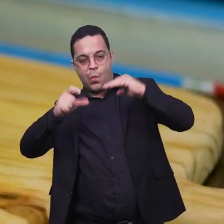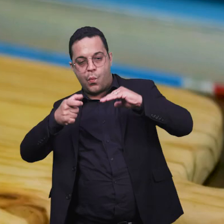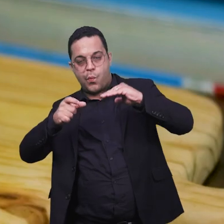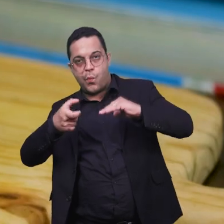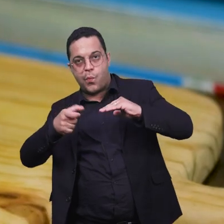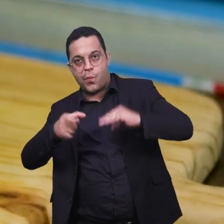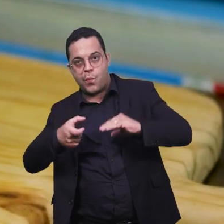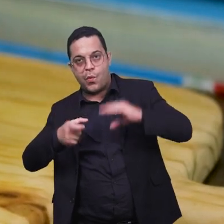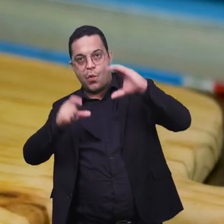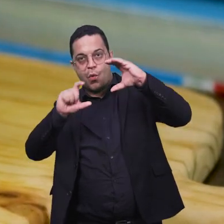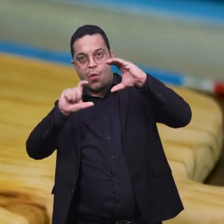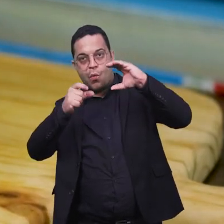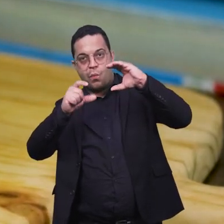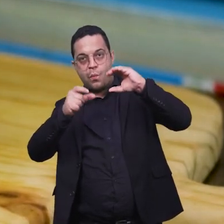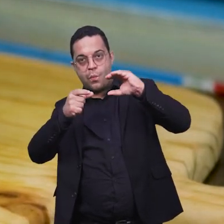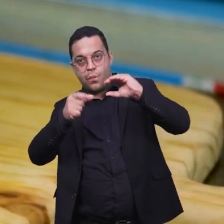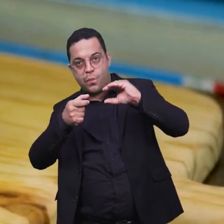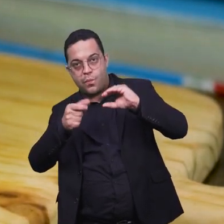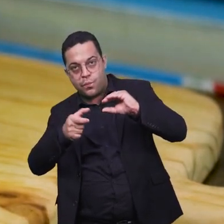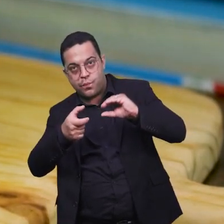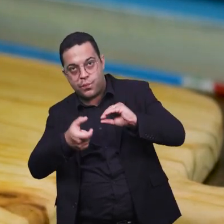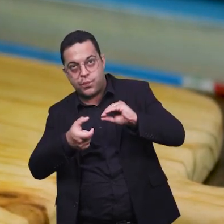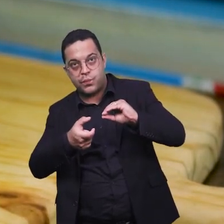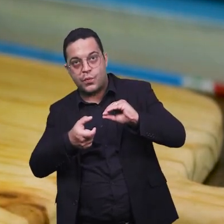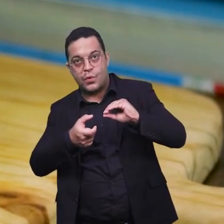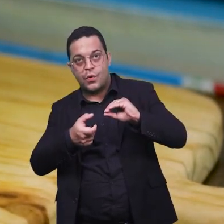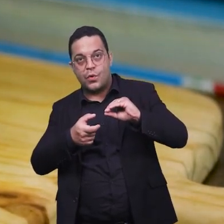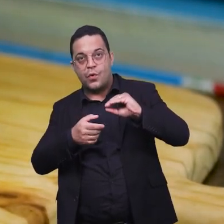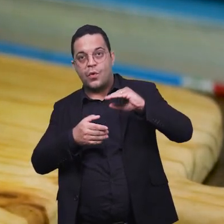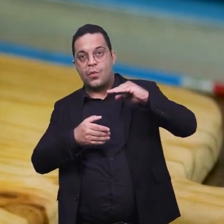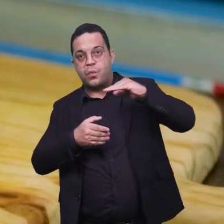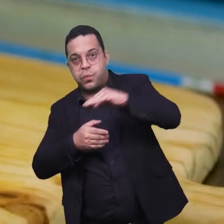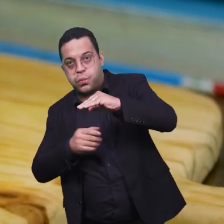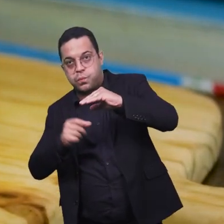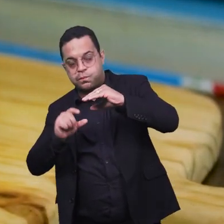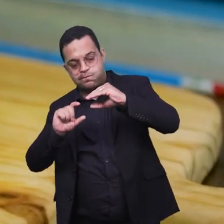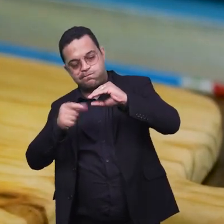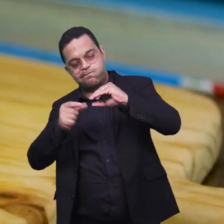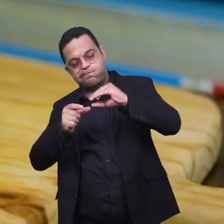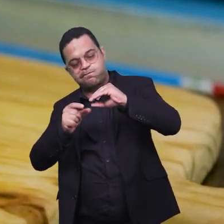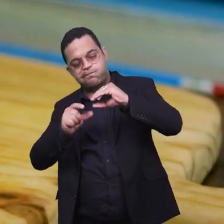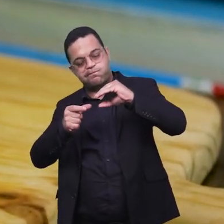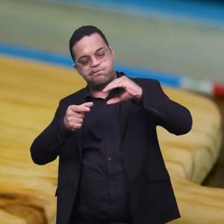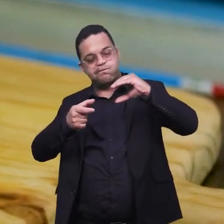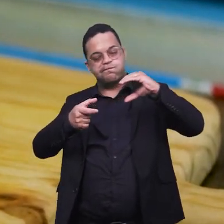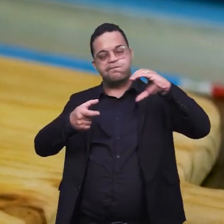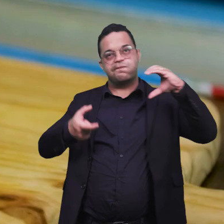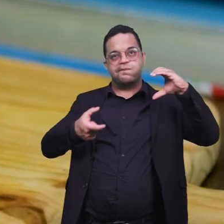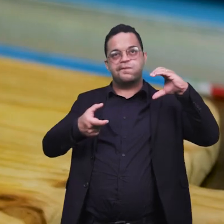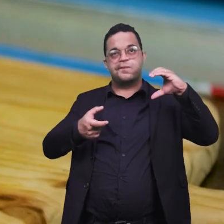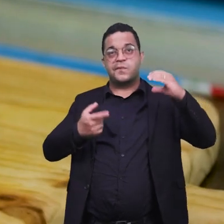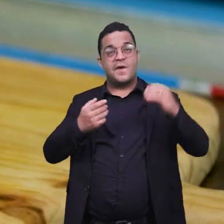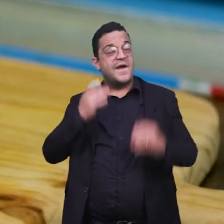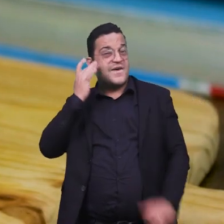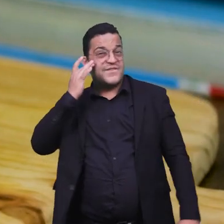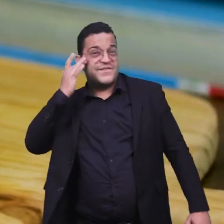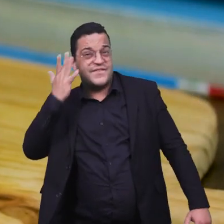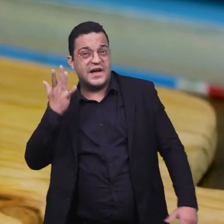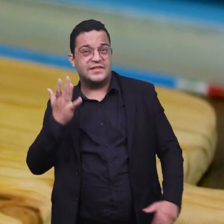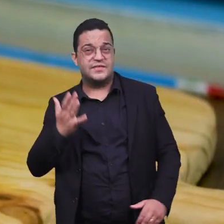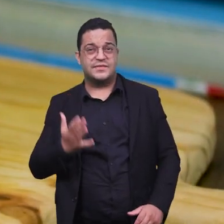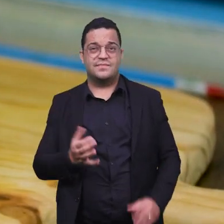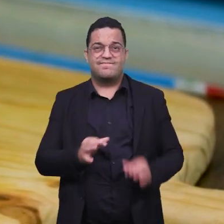ó, se eu quero mais grosso, eu suspendo. Se eu quero ele mais fino, eu